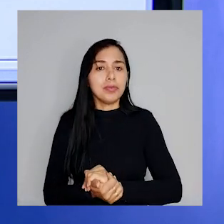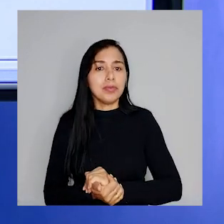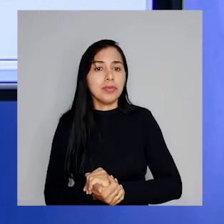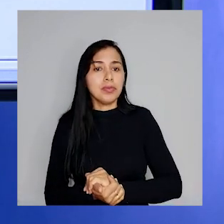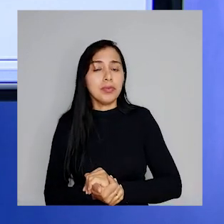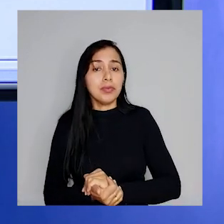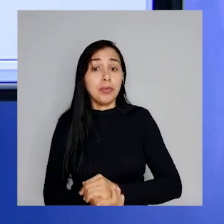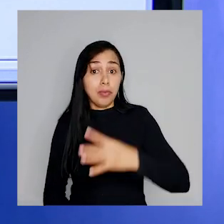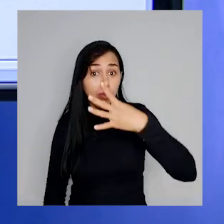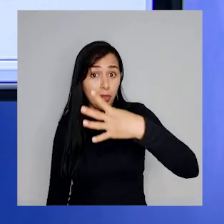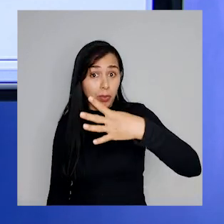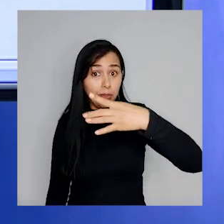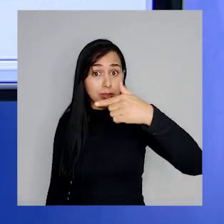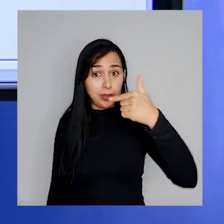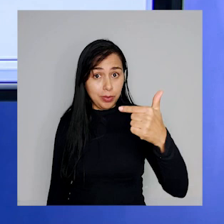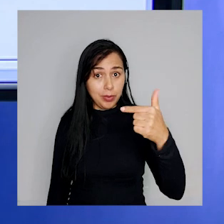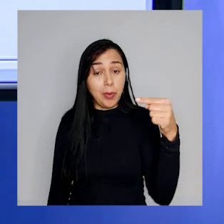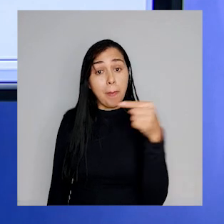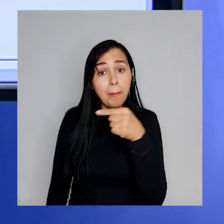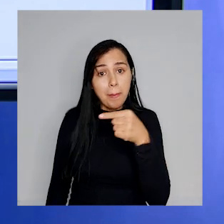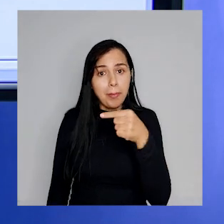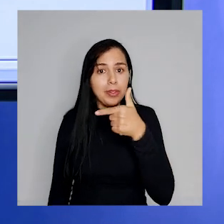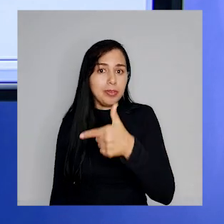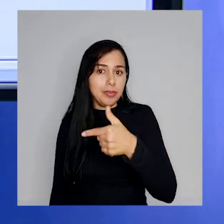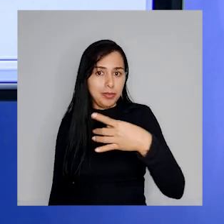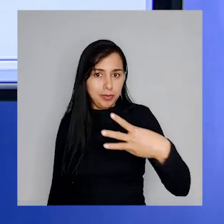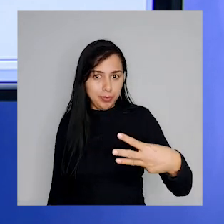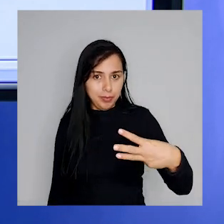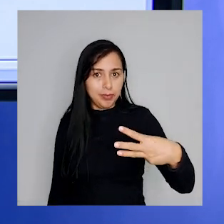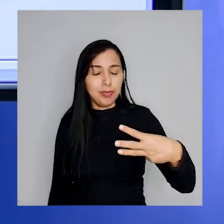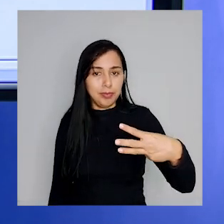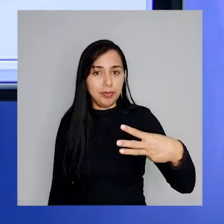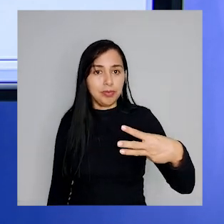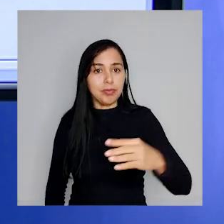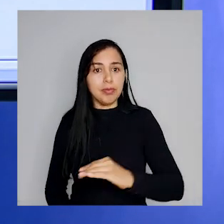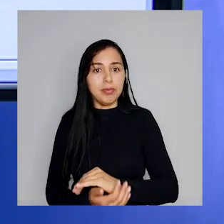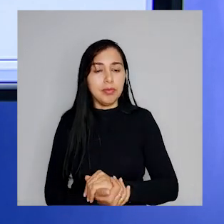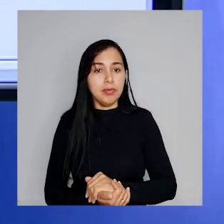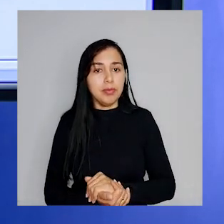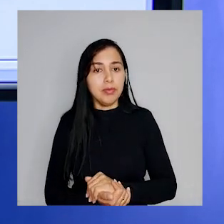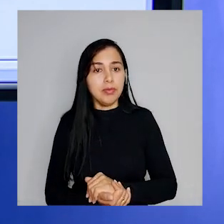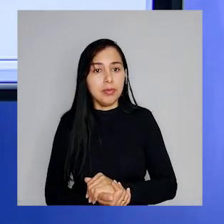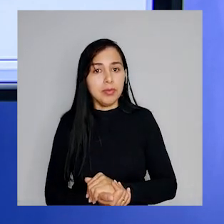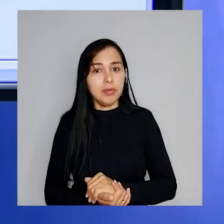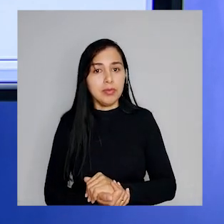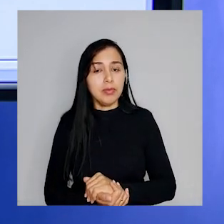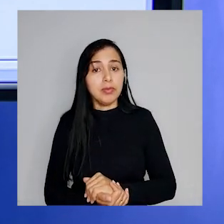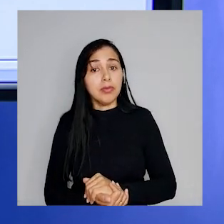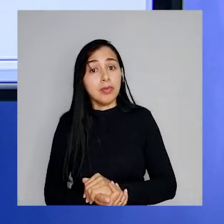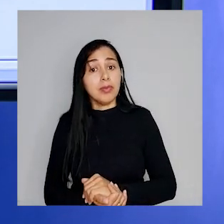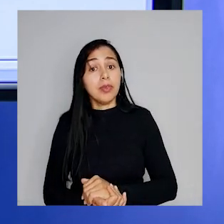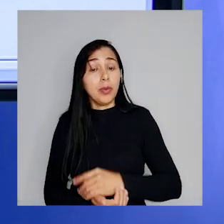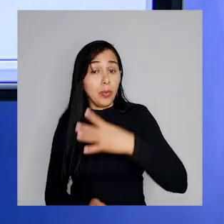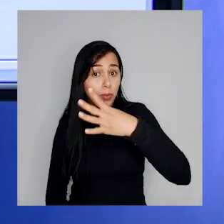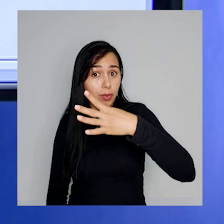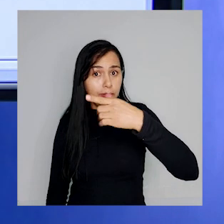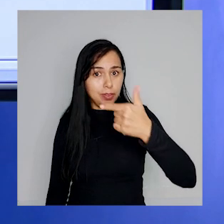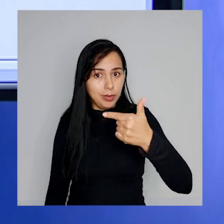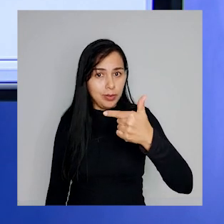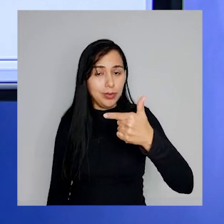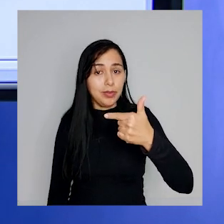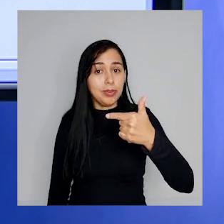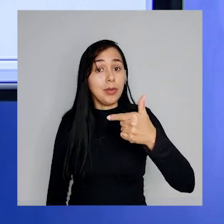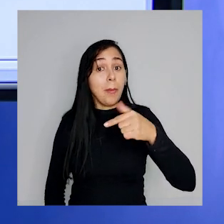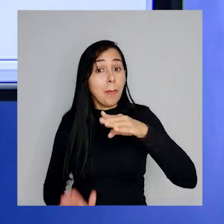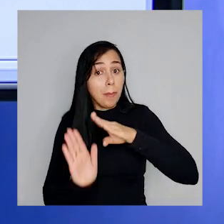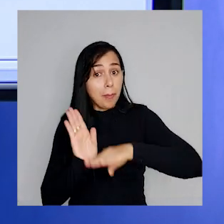subtração. Pegando aqui emprestado, 12 menos 3, 9. E 3 menos 2, 1. A gente